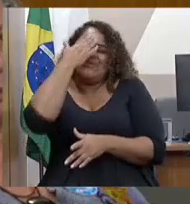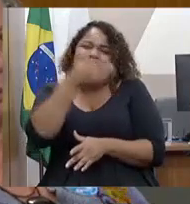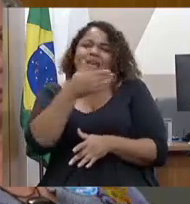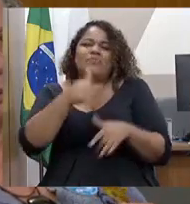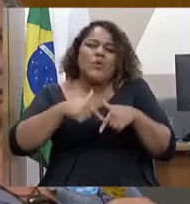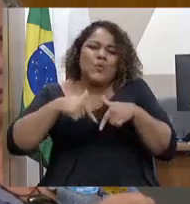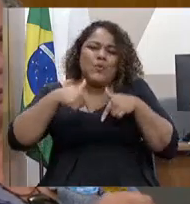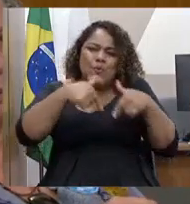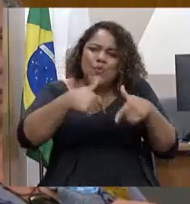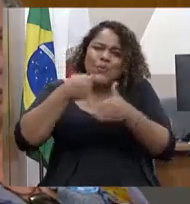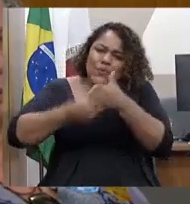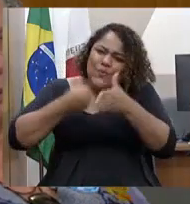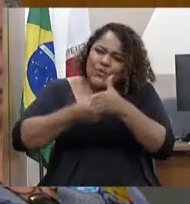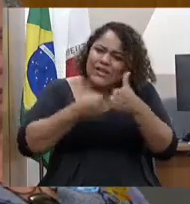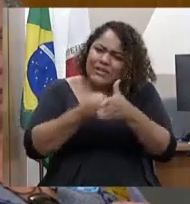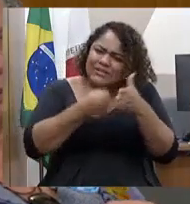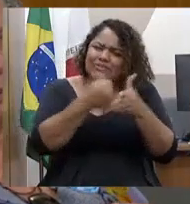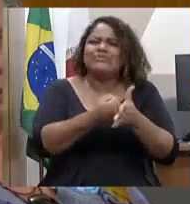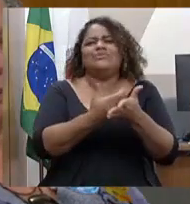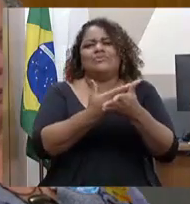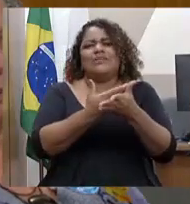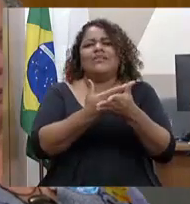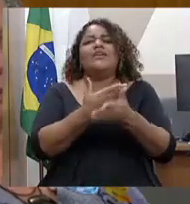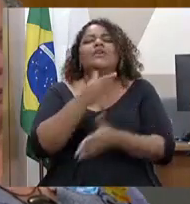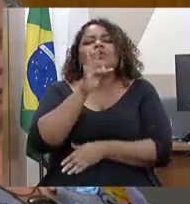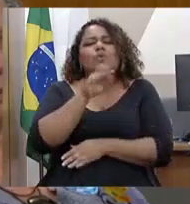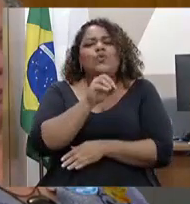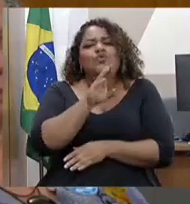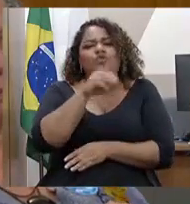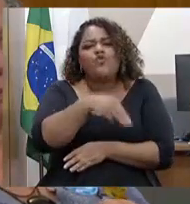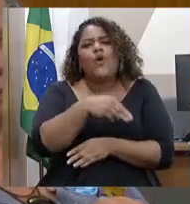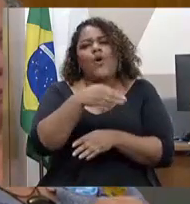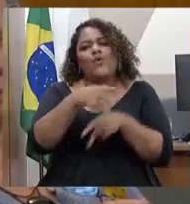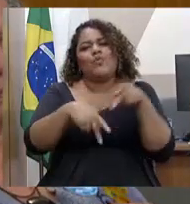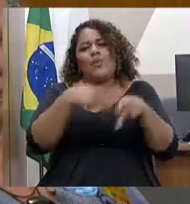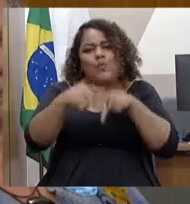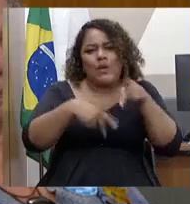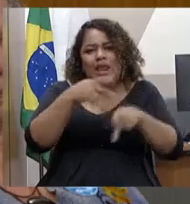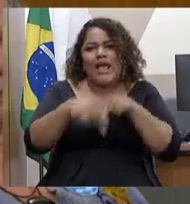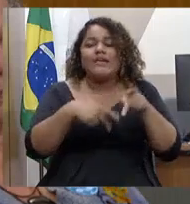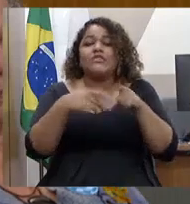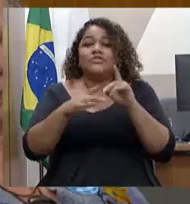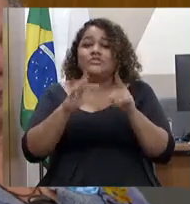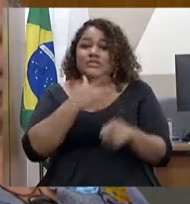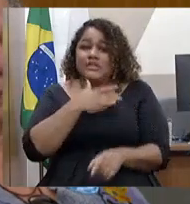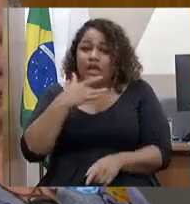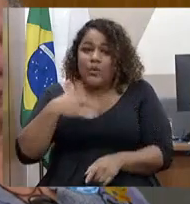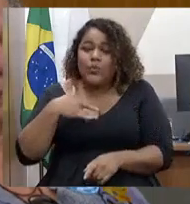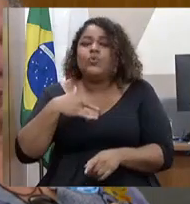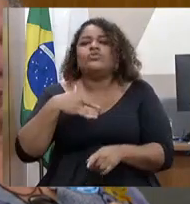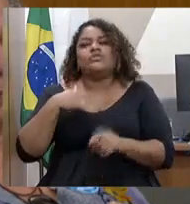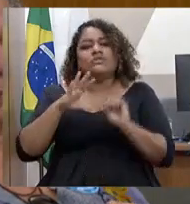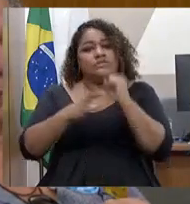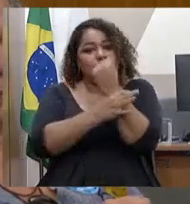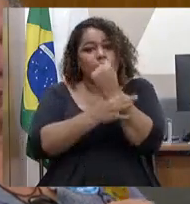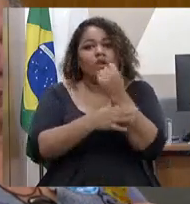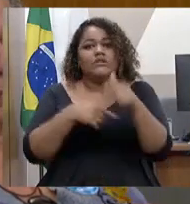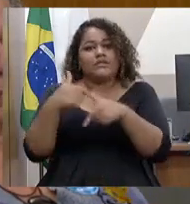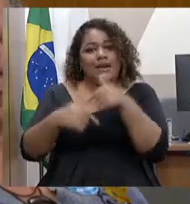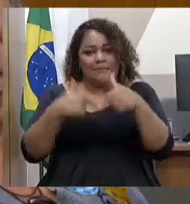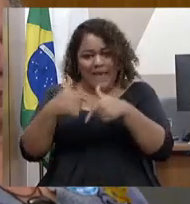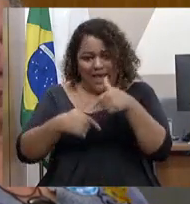da saúde e segurança do trabalho é uma engenheira dedicada essa essa parte né